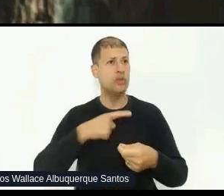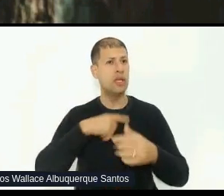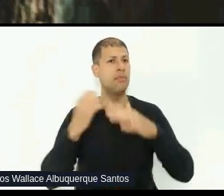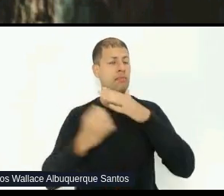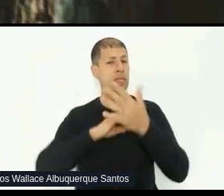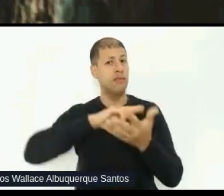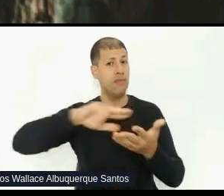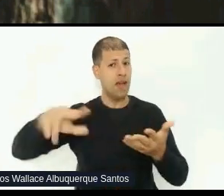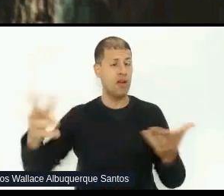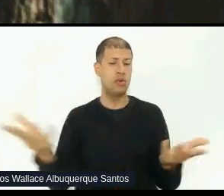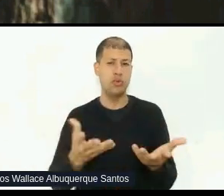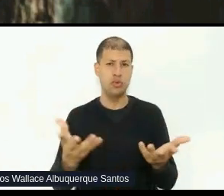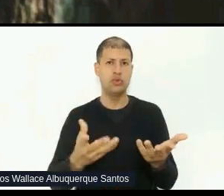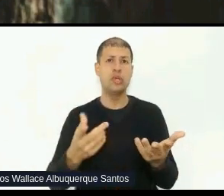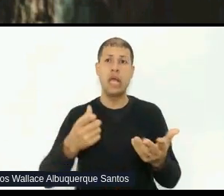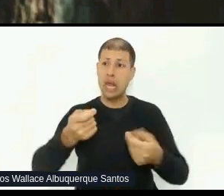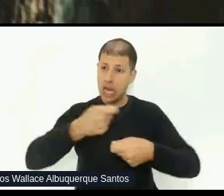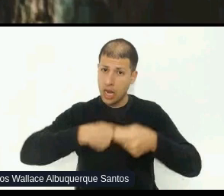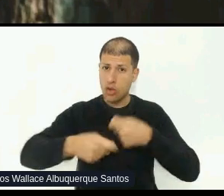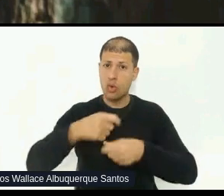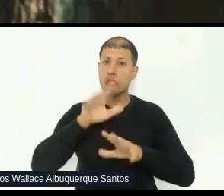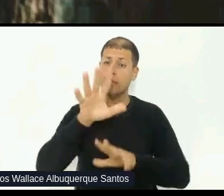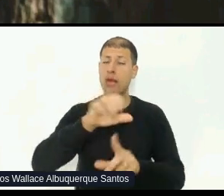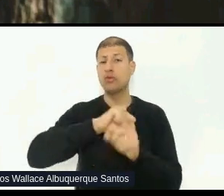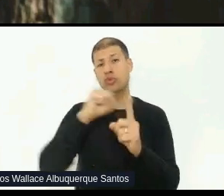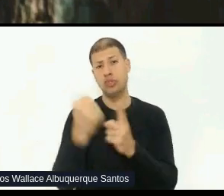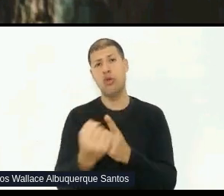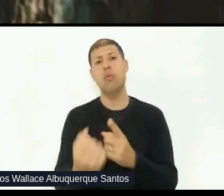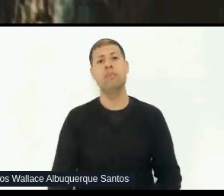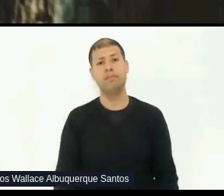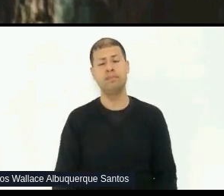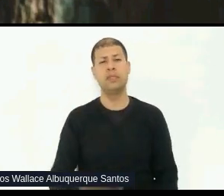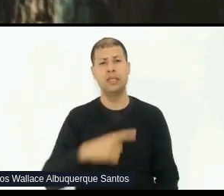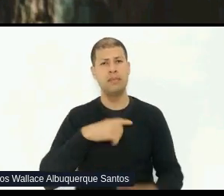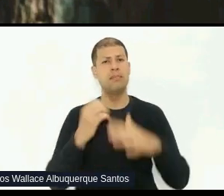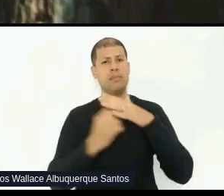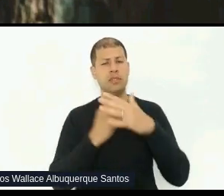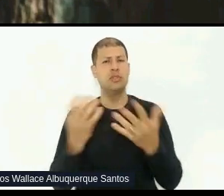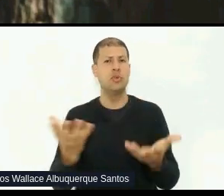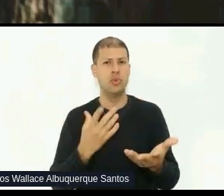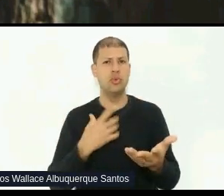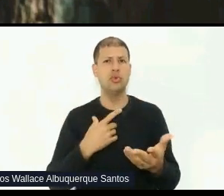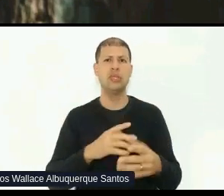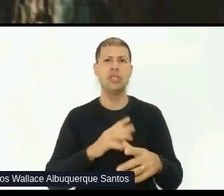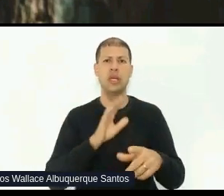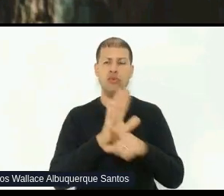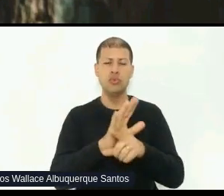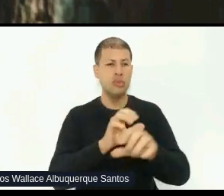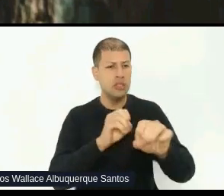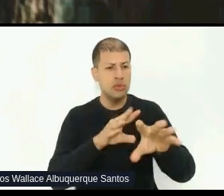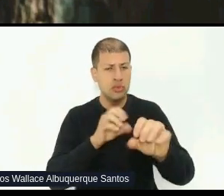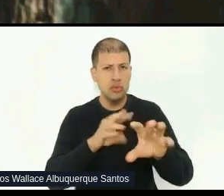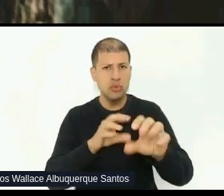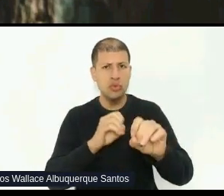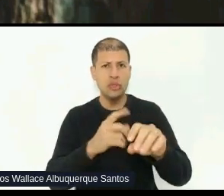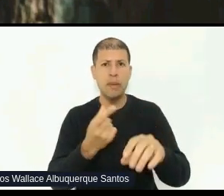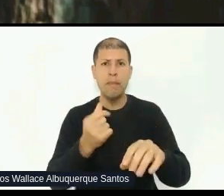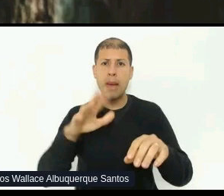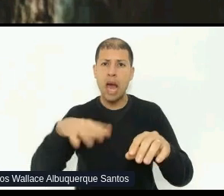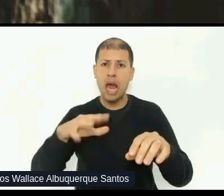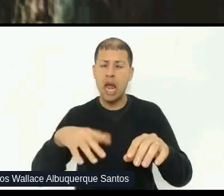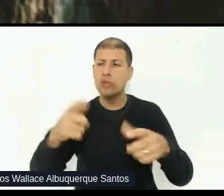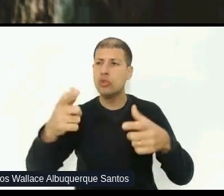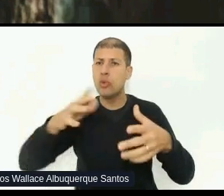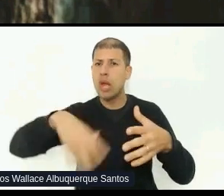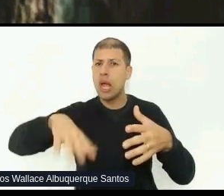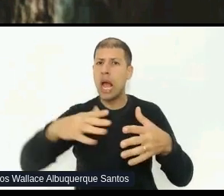hoje que são negócios de impacto social. A gente tem empresas que fornecem educação mais barata para regiões mais carentes.